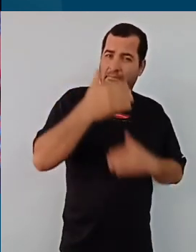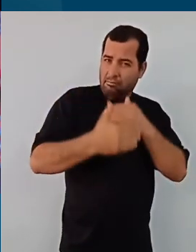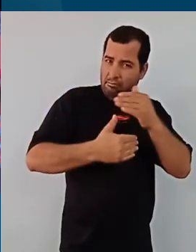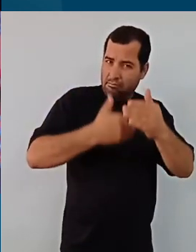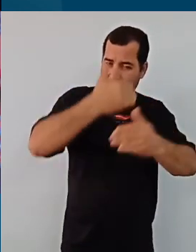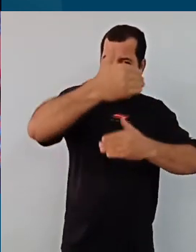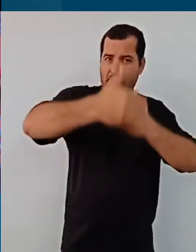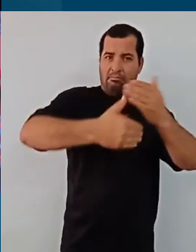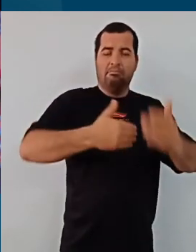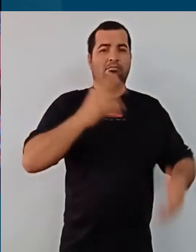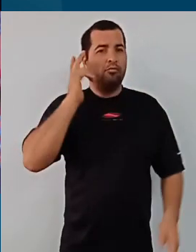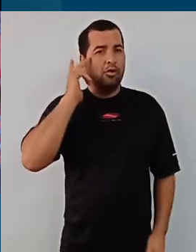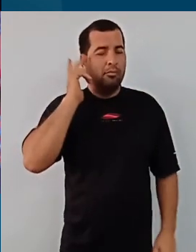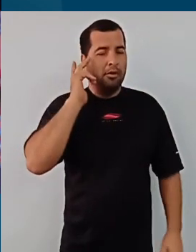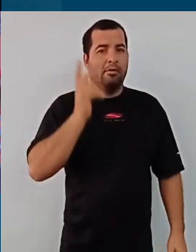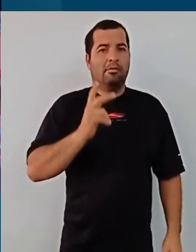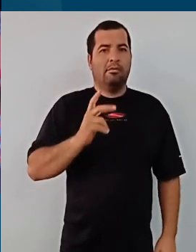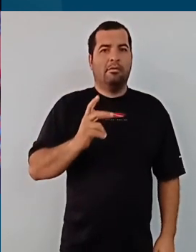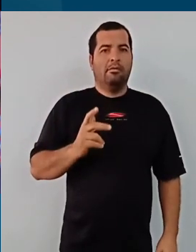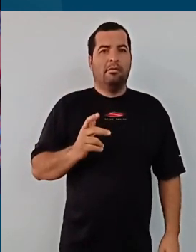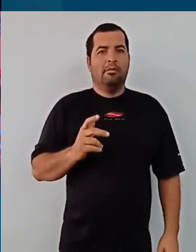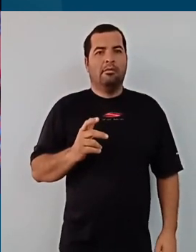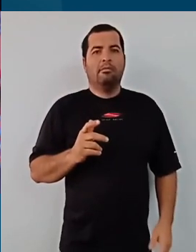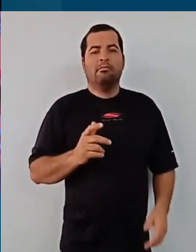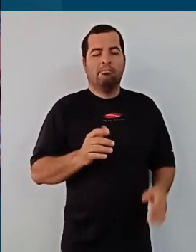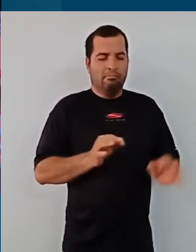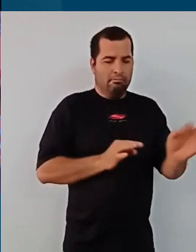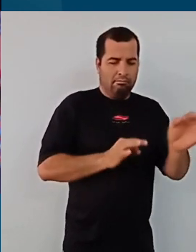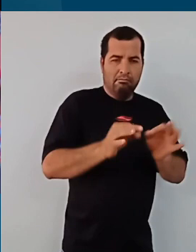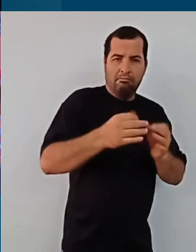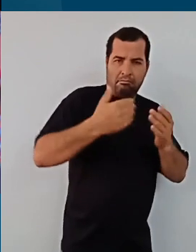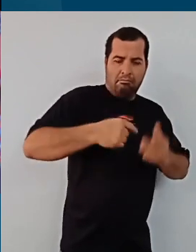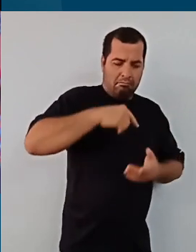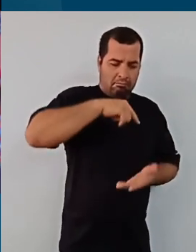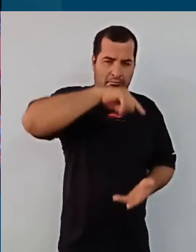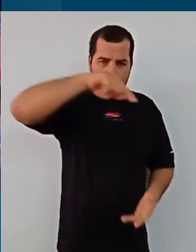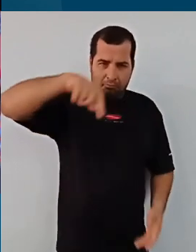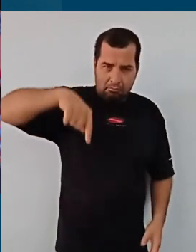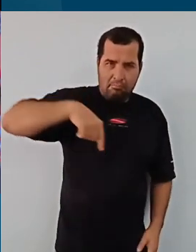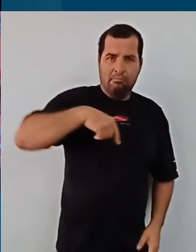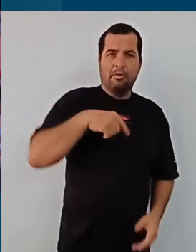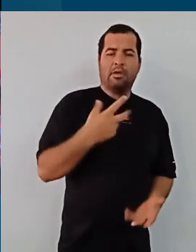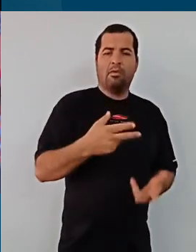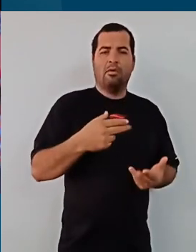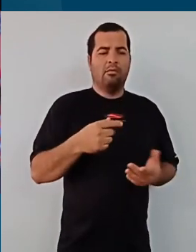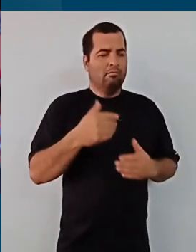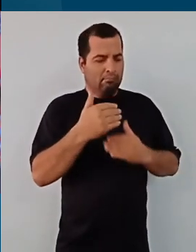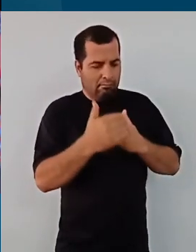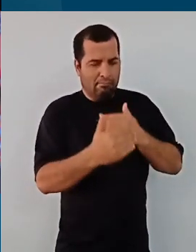de uma maneira bastante sistêmica e cíclica, né? Nós estamos o tempo todo retomando e